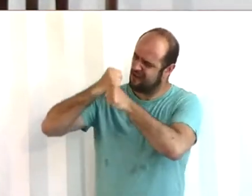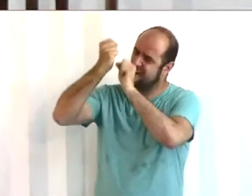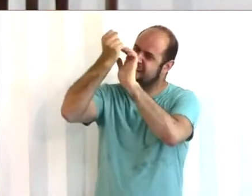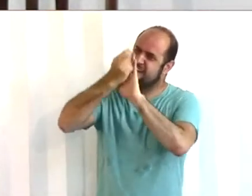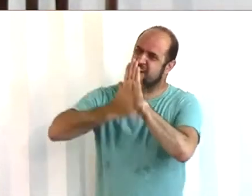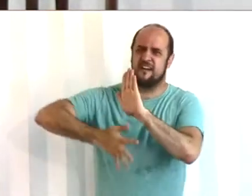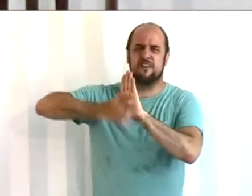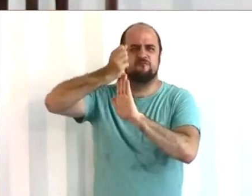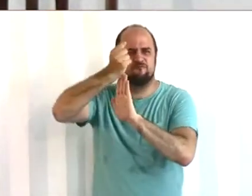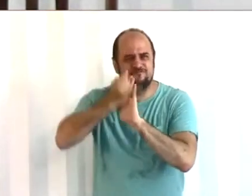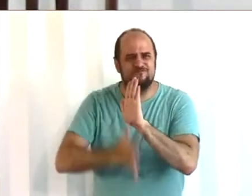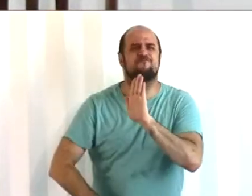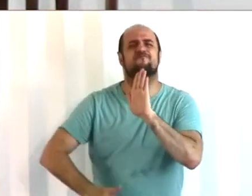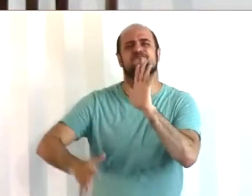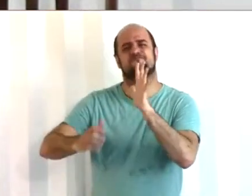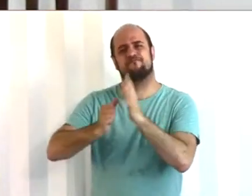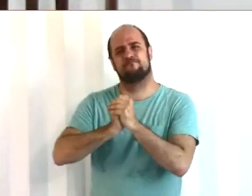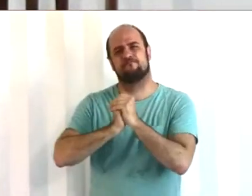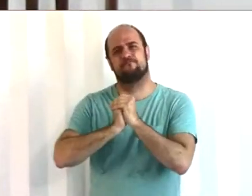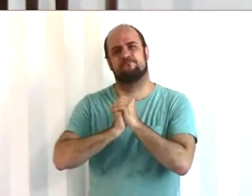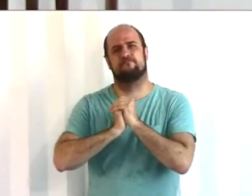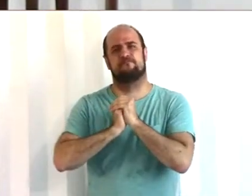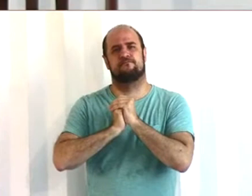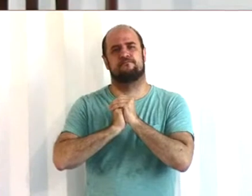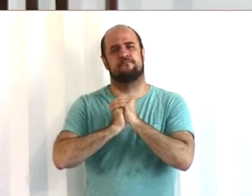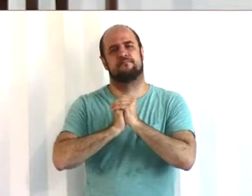dos séculos. Amém.